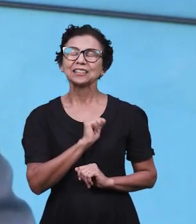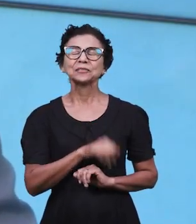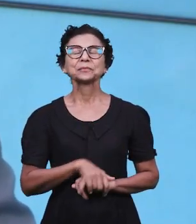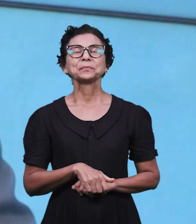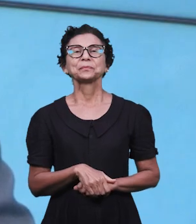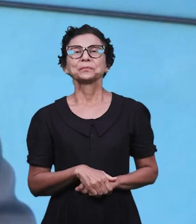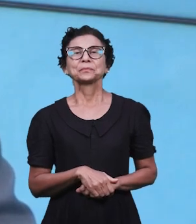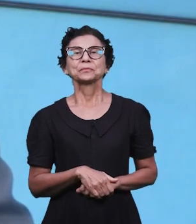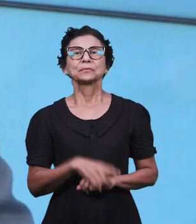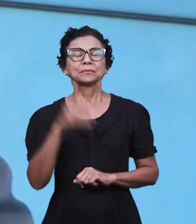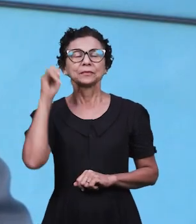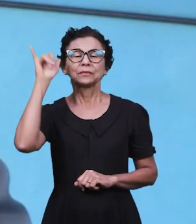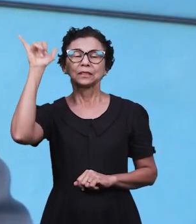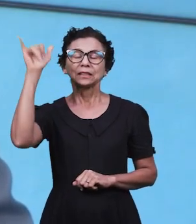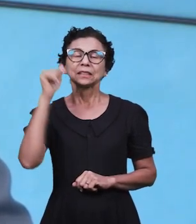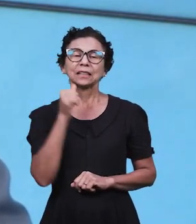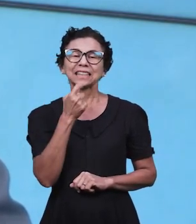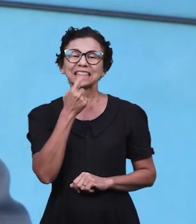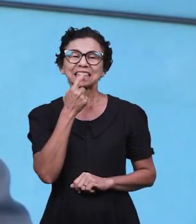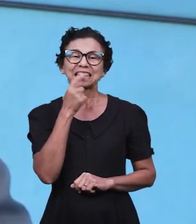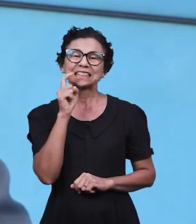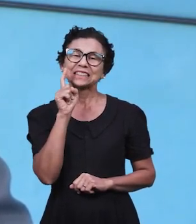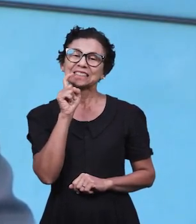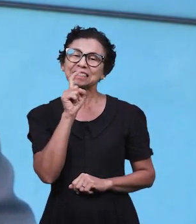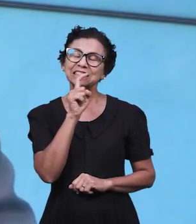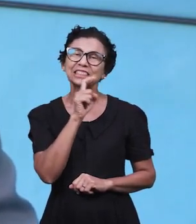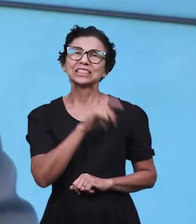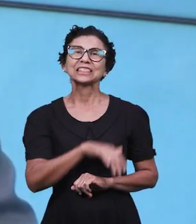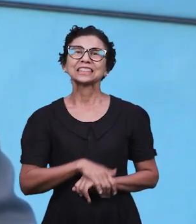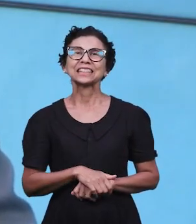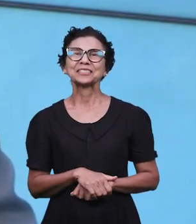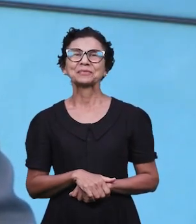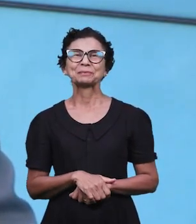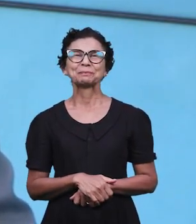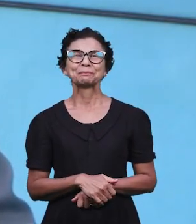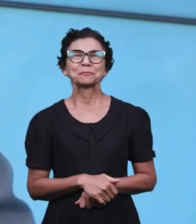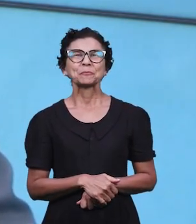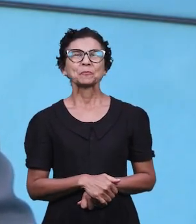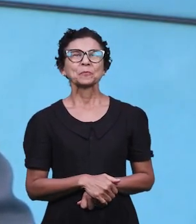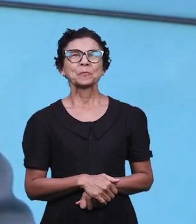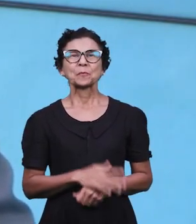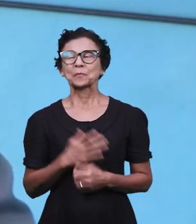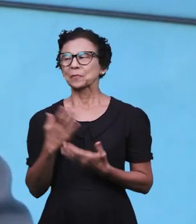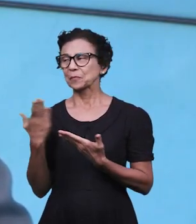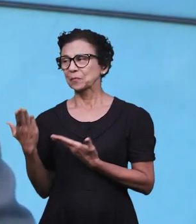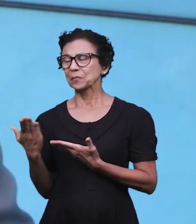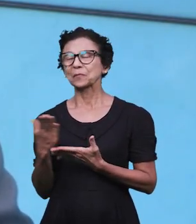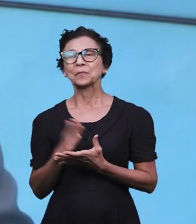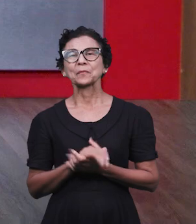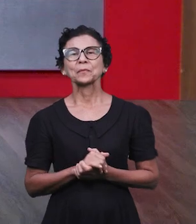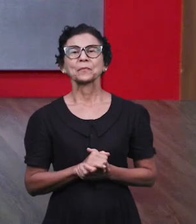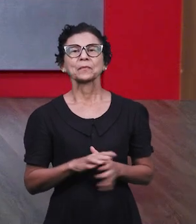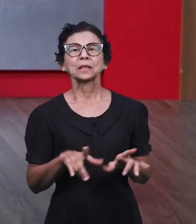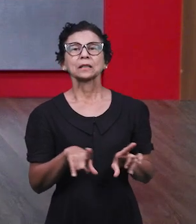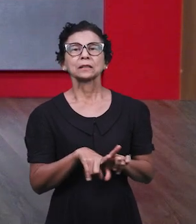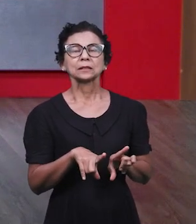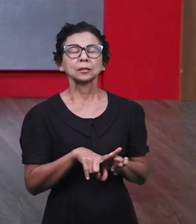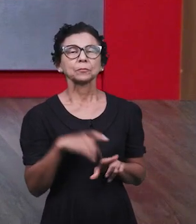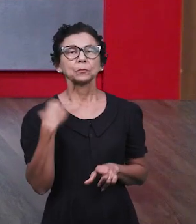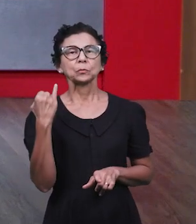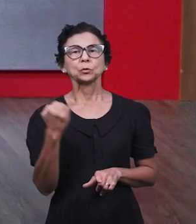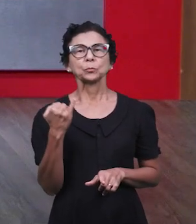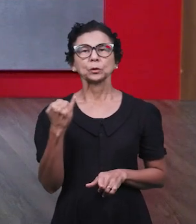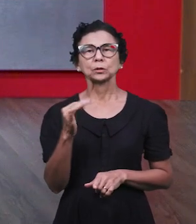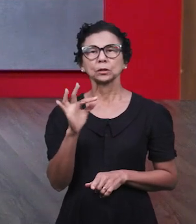né? Que é a cárie. Então, essa supervisão é muito importante. E vou deixar para a doutora falar do flúor, né? Exatamente. A gente